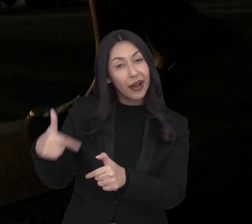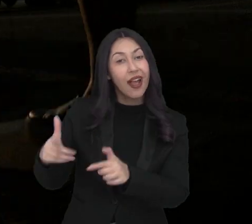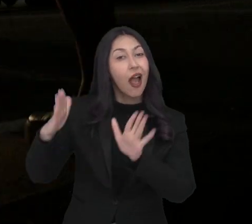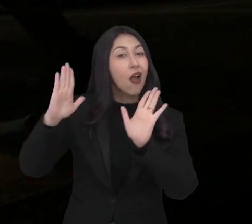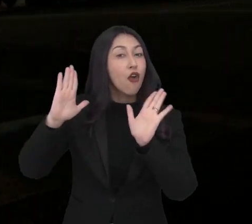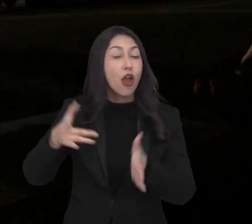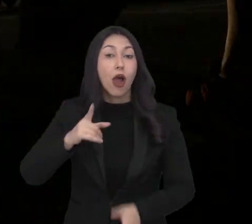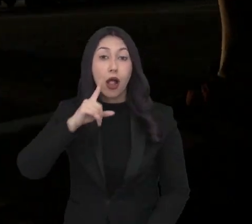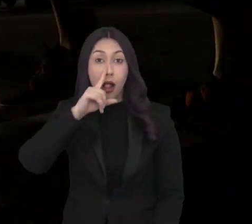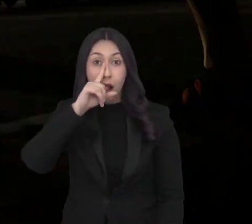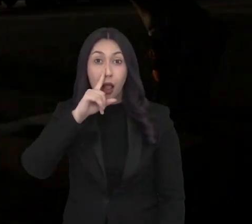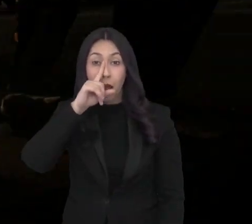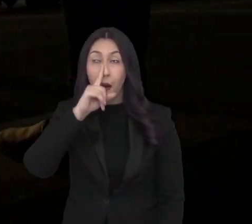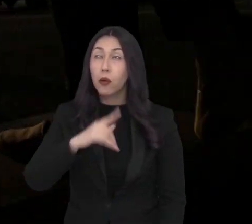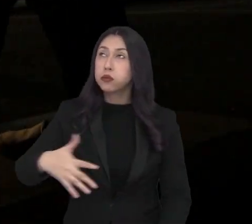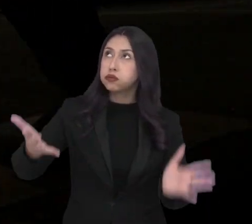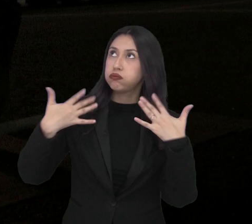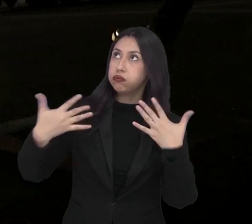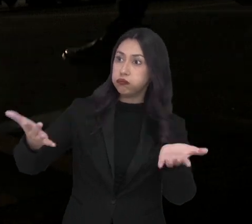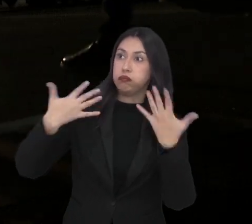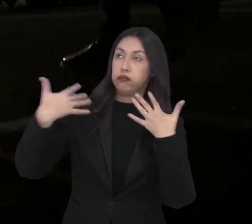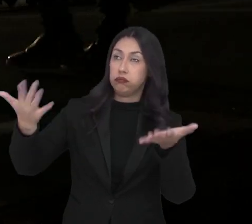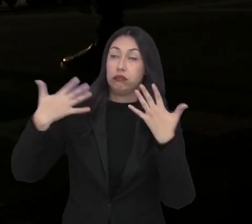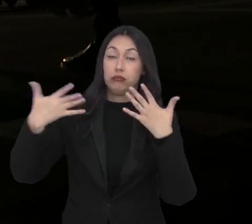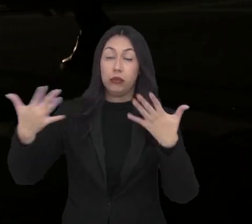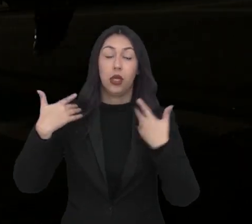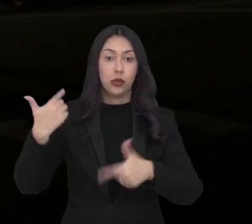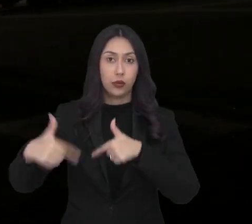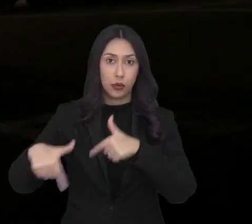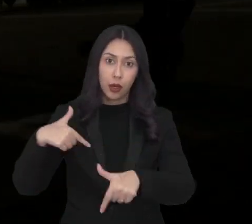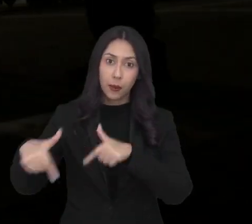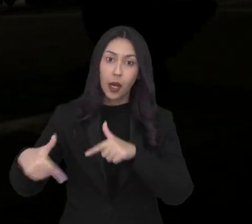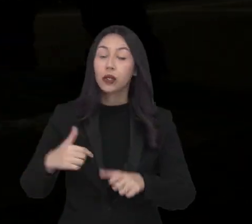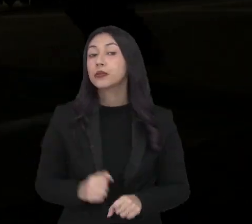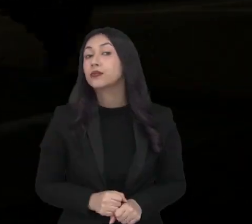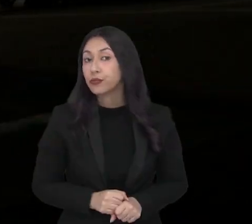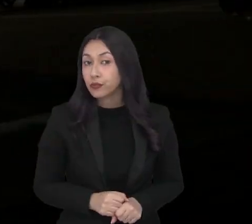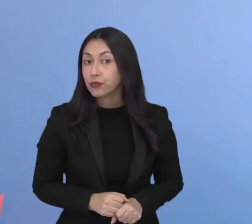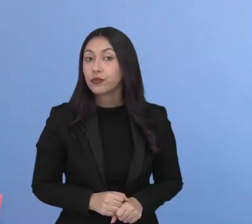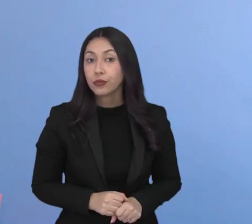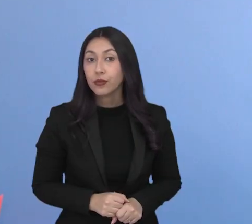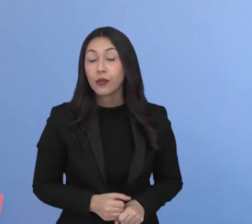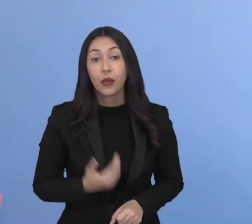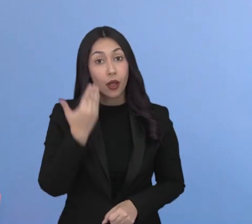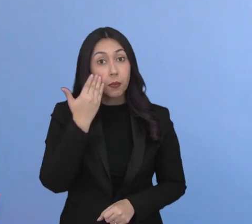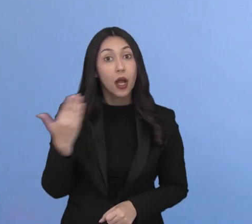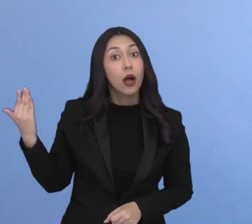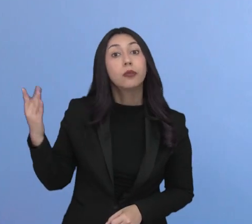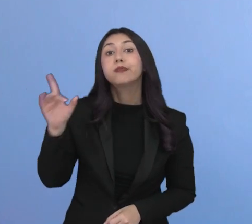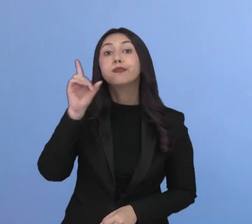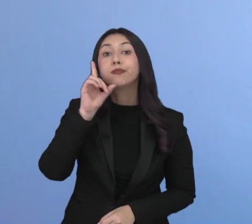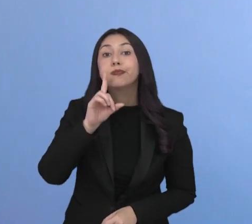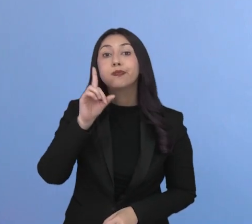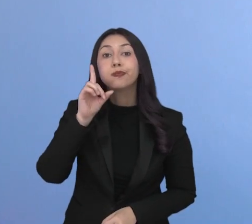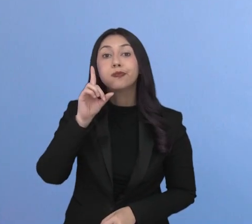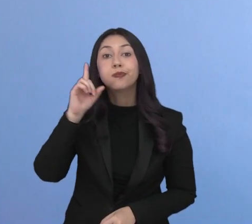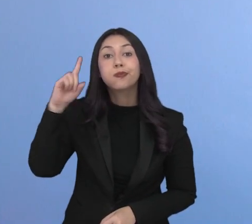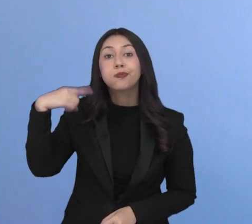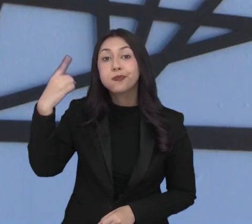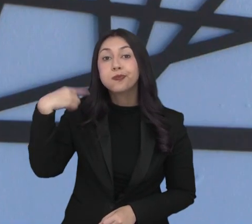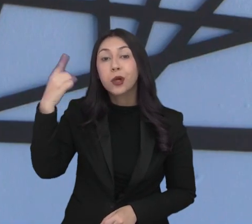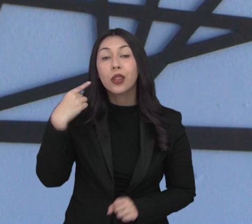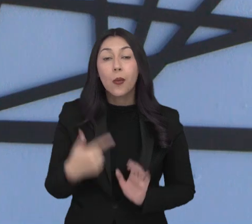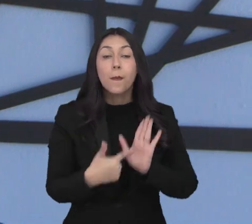trabalhadores estão expostos ao calor excessivo em algum momento do trabalho. Condição que, segundo esse